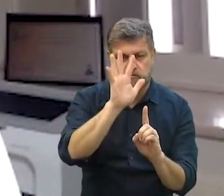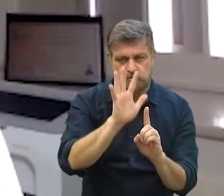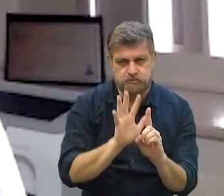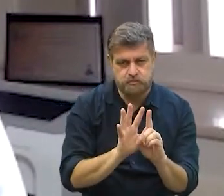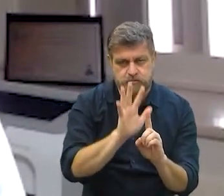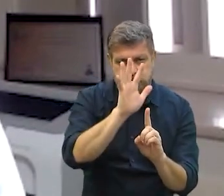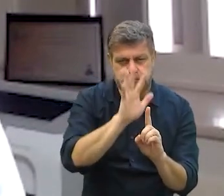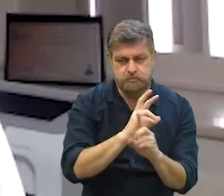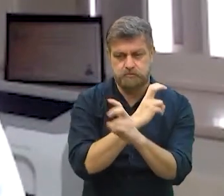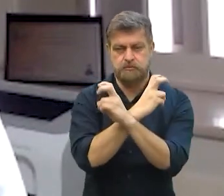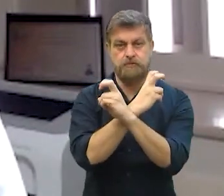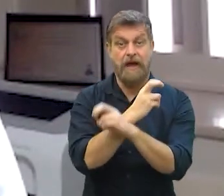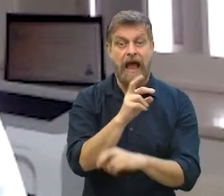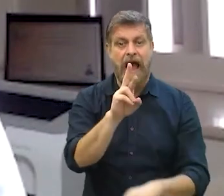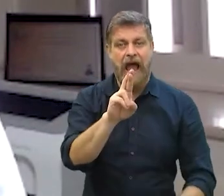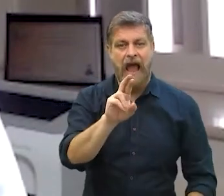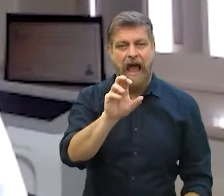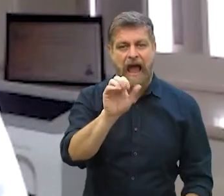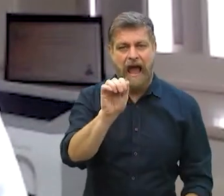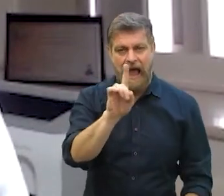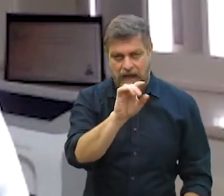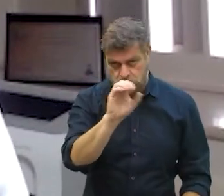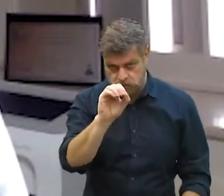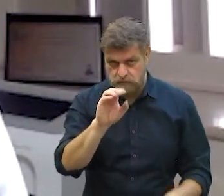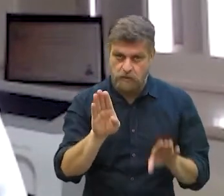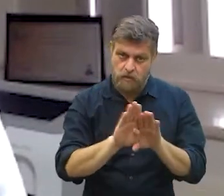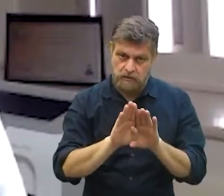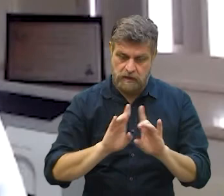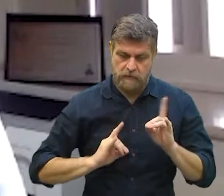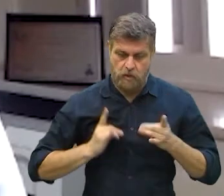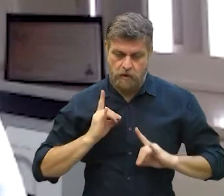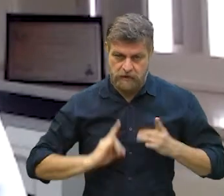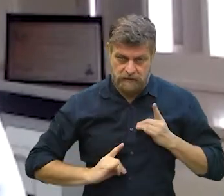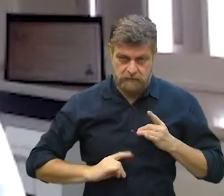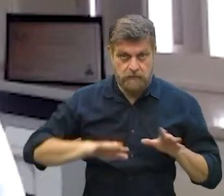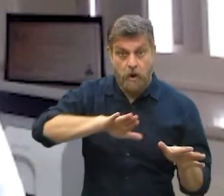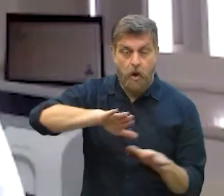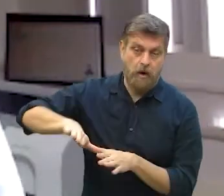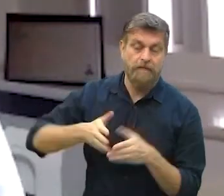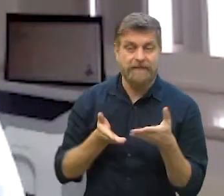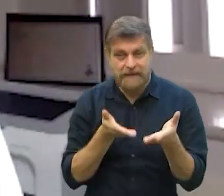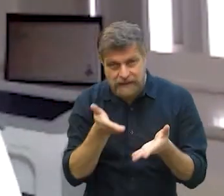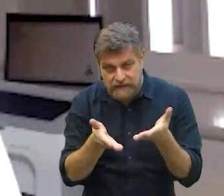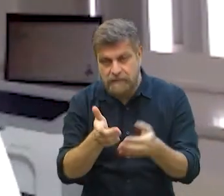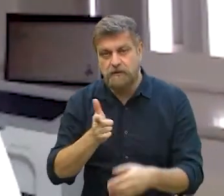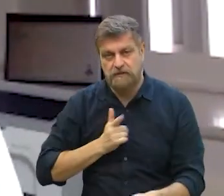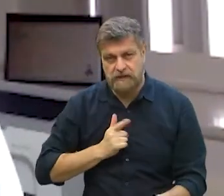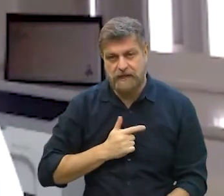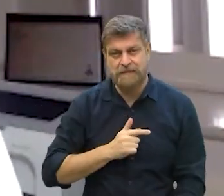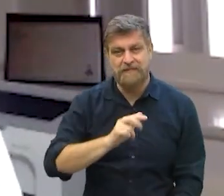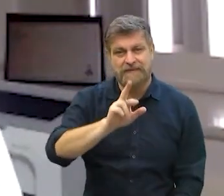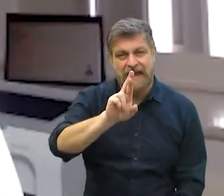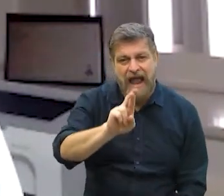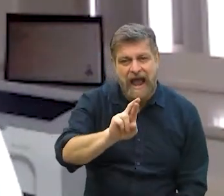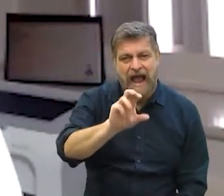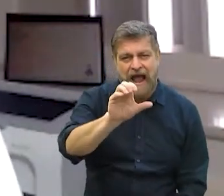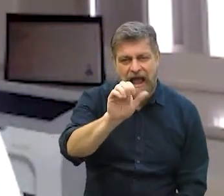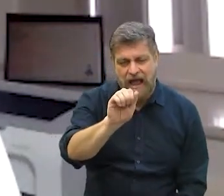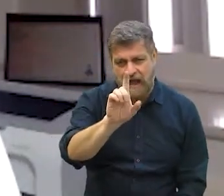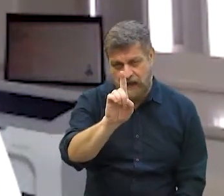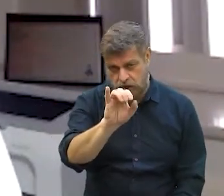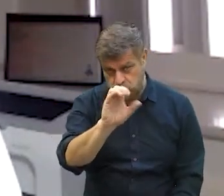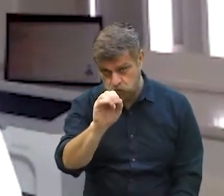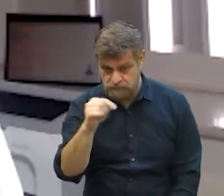radioterapia ou até tratamento hormonal. Uma outra forma de tratamento é a radioterapia, né? A radioterapia a gente